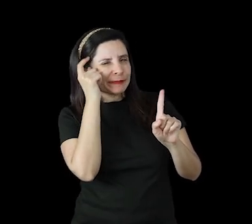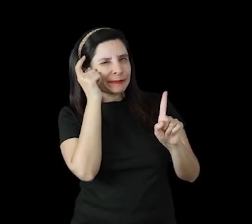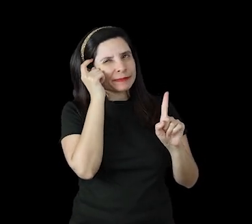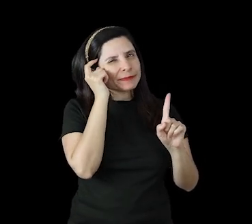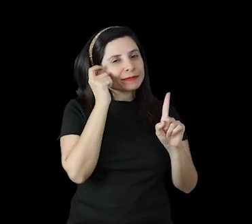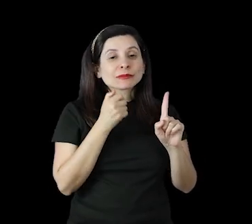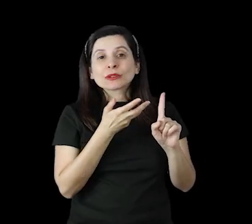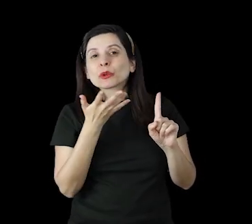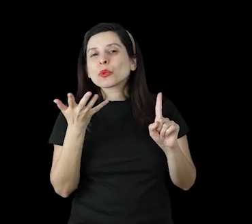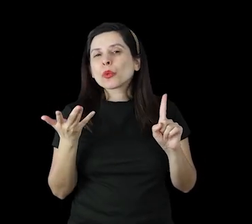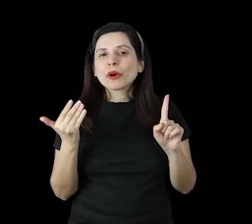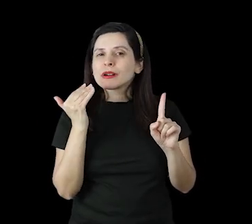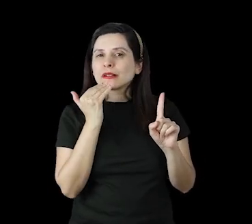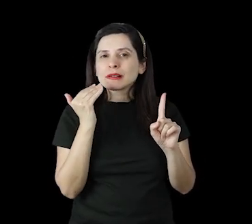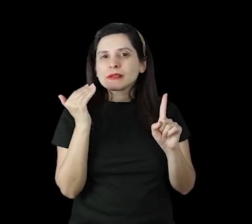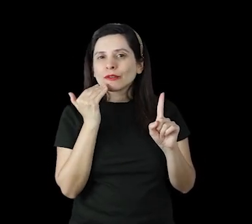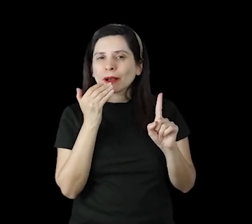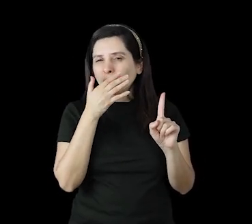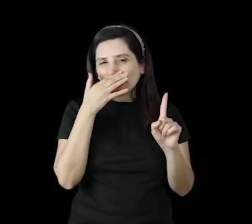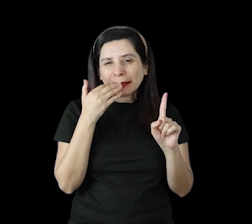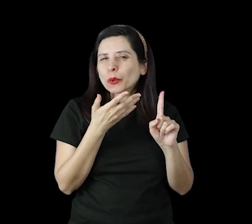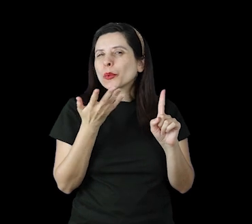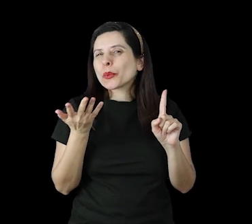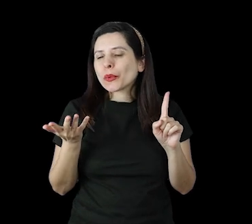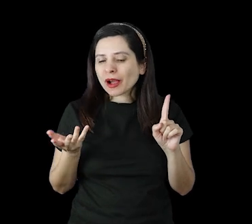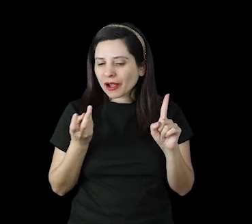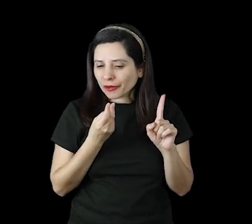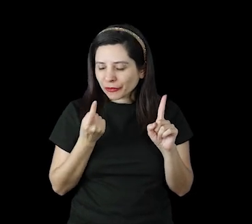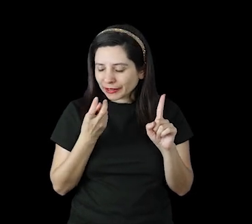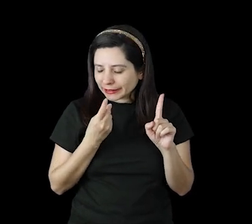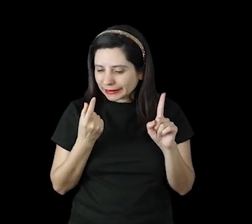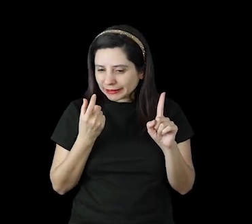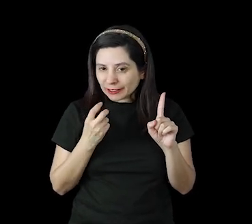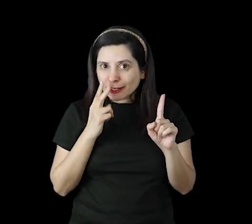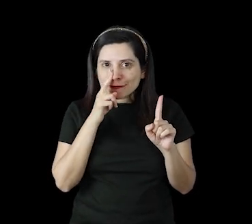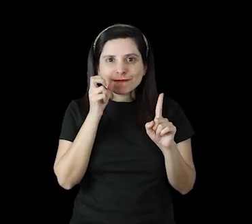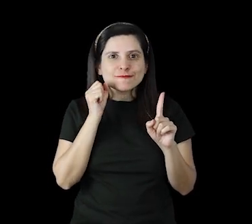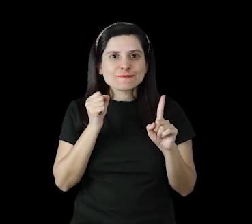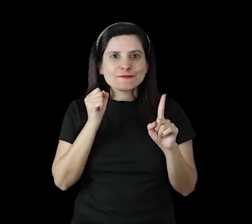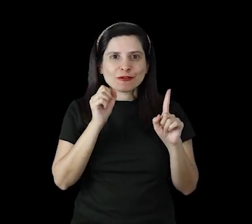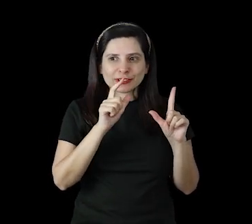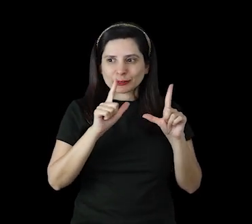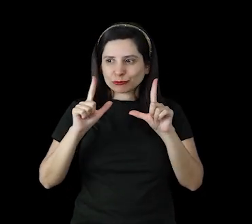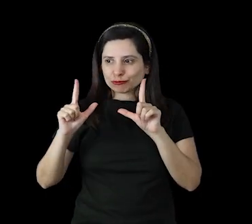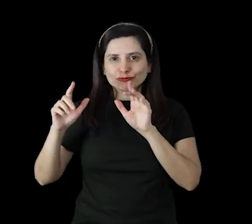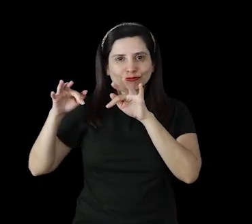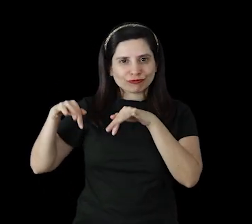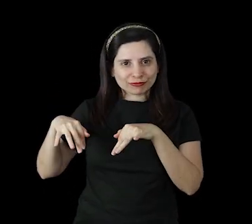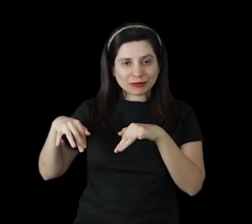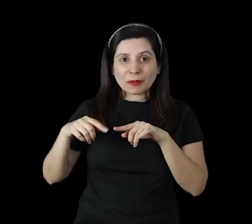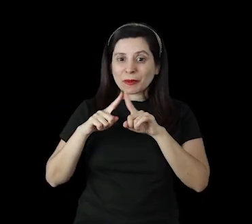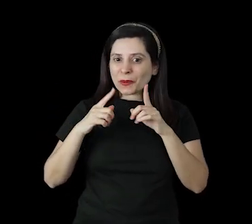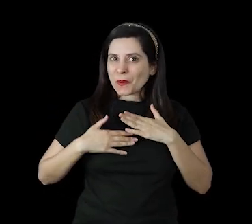pensando quais eram as falhas e quais eram as forças no final. Mas eu